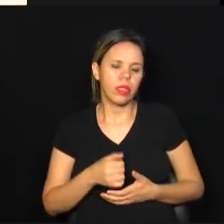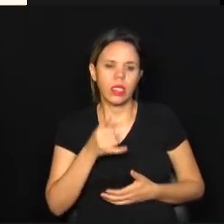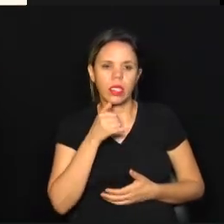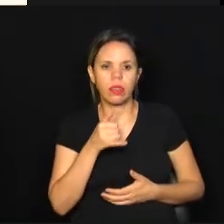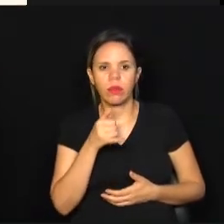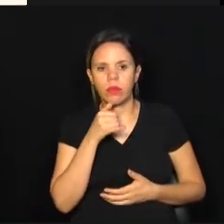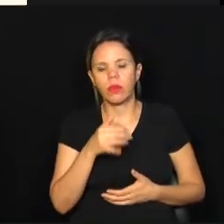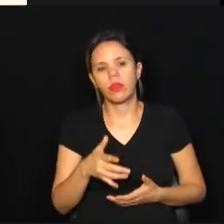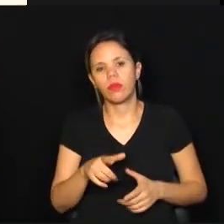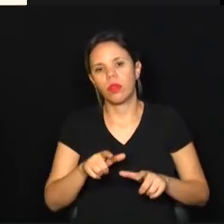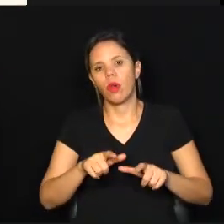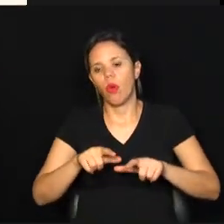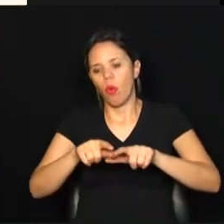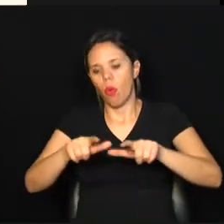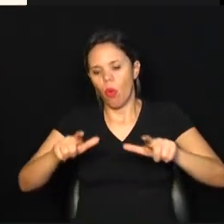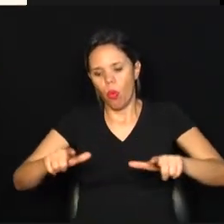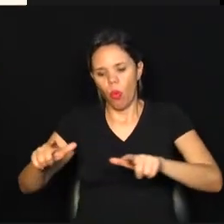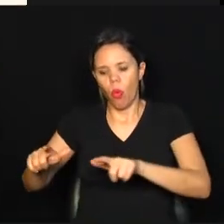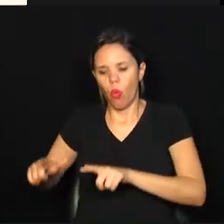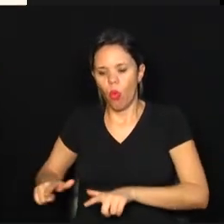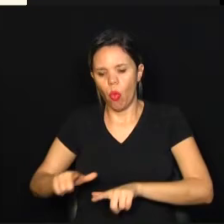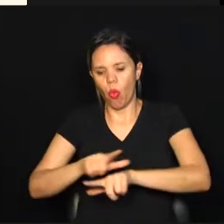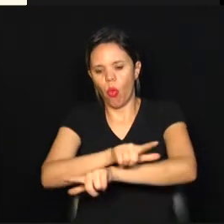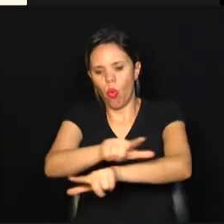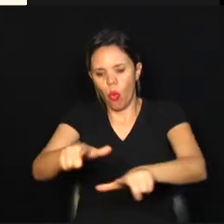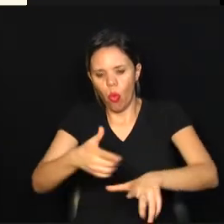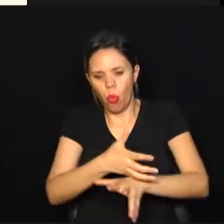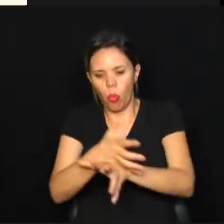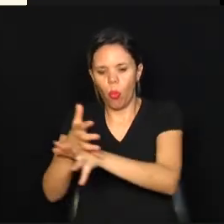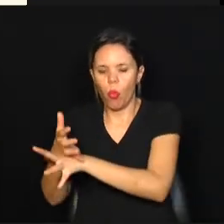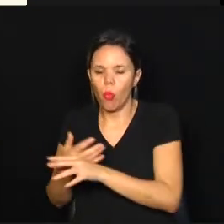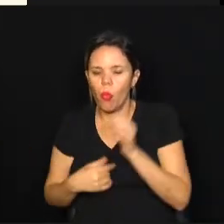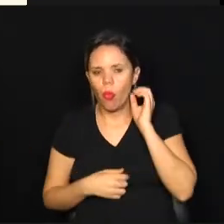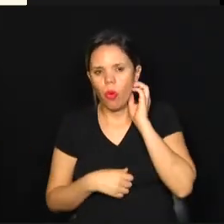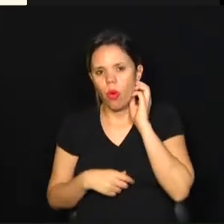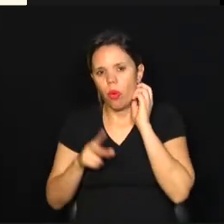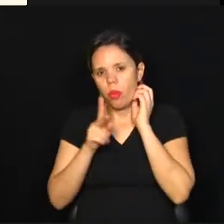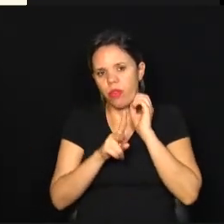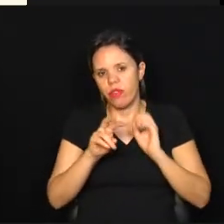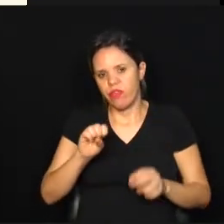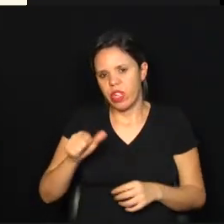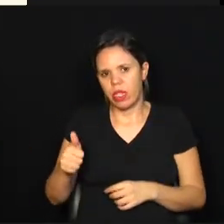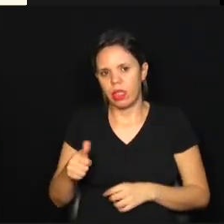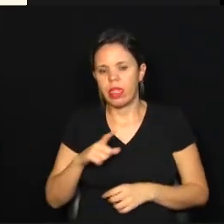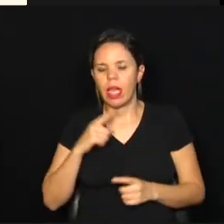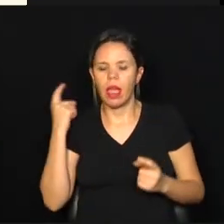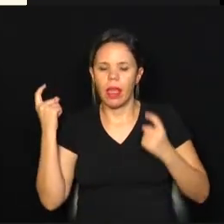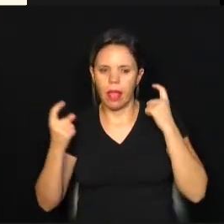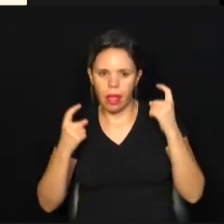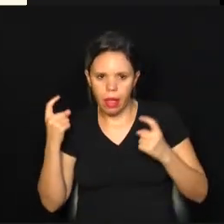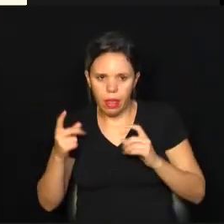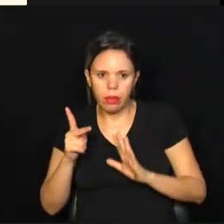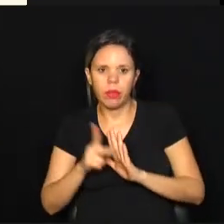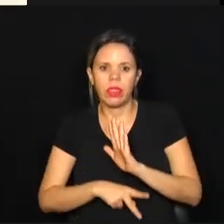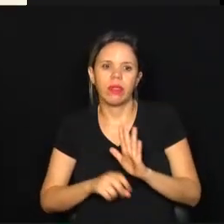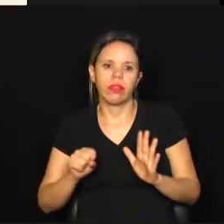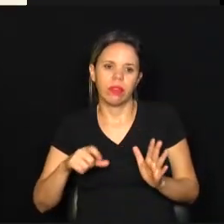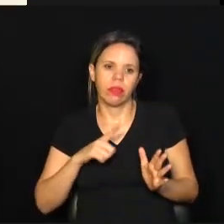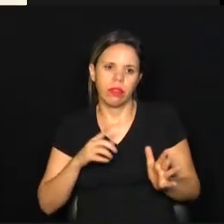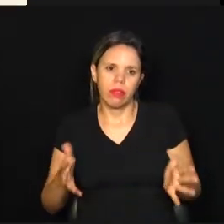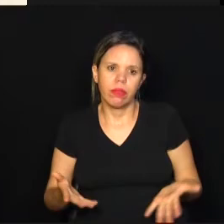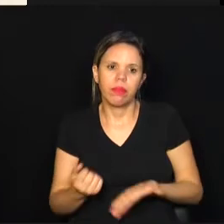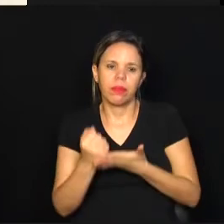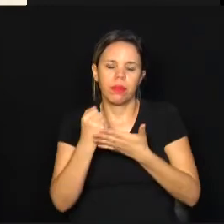urbanos, que foi colocado pela professora Vanessa e pelo Paulo também. Há uma preocupação do planejamento em